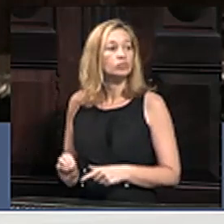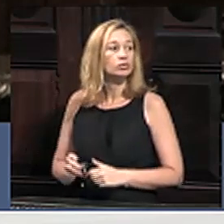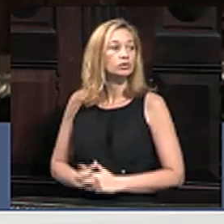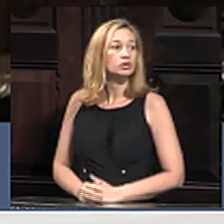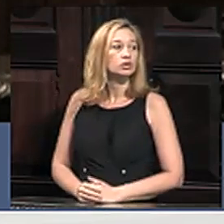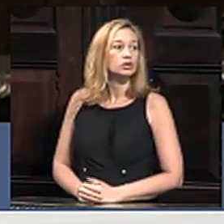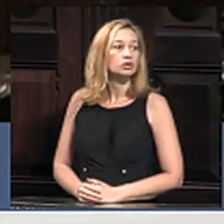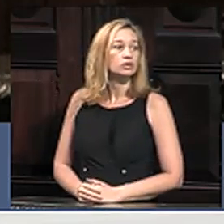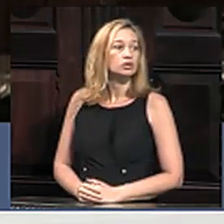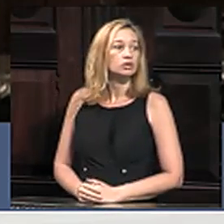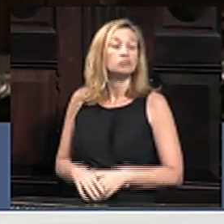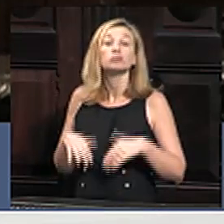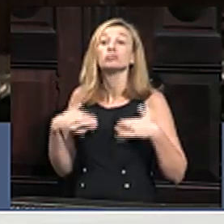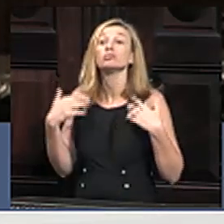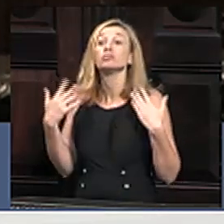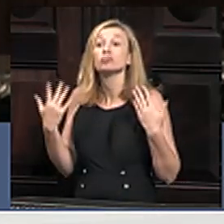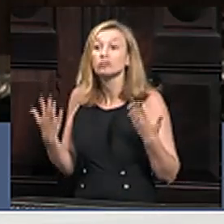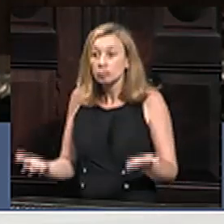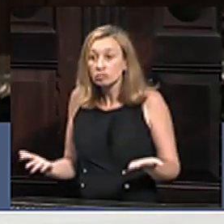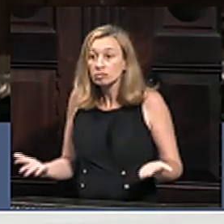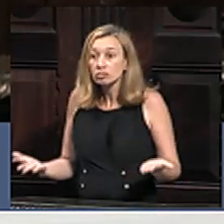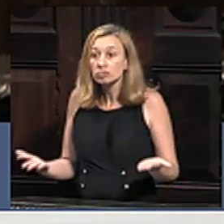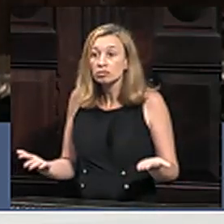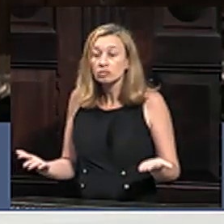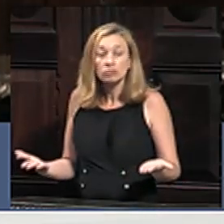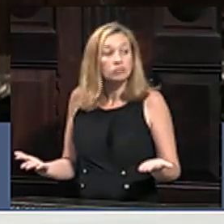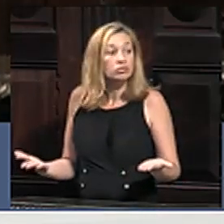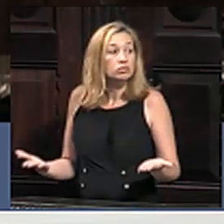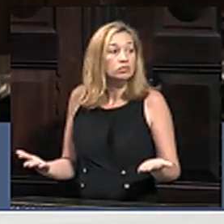E qual a razão